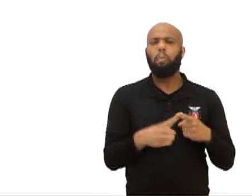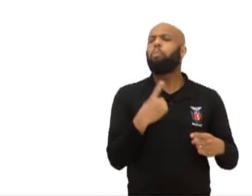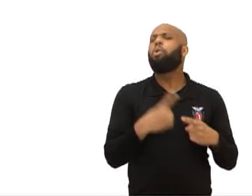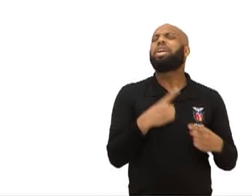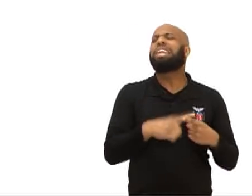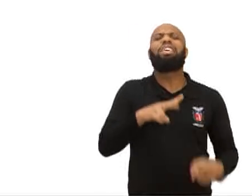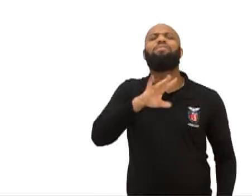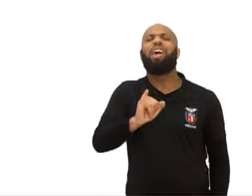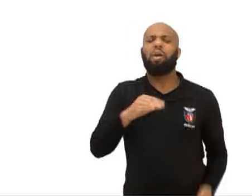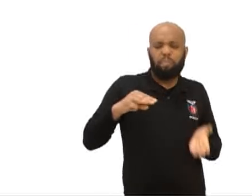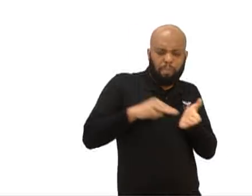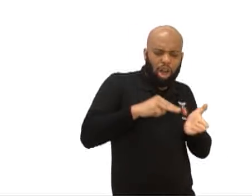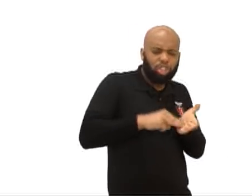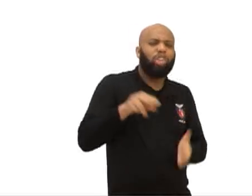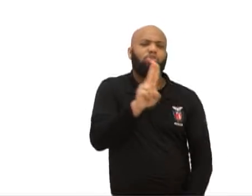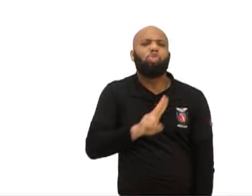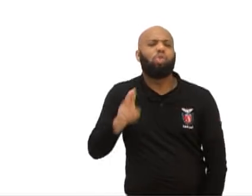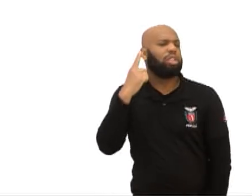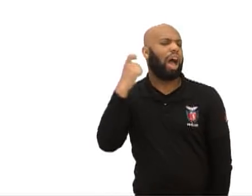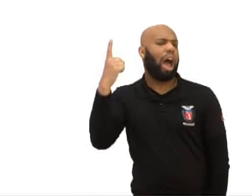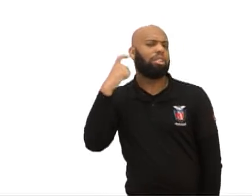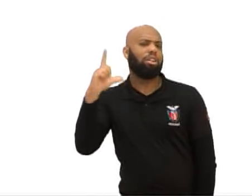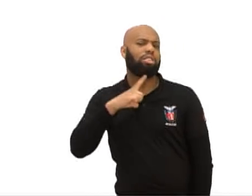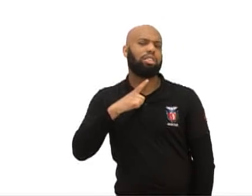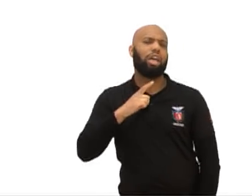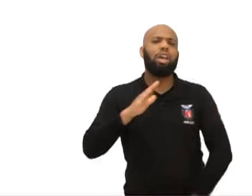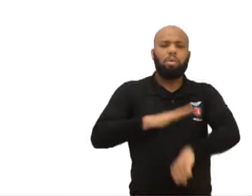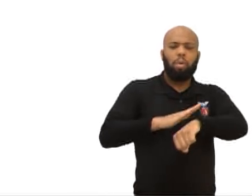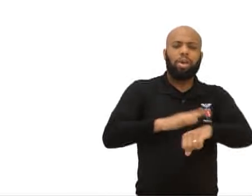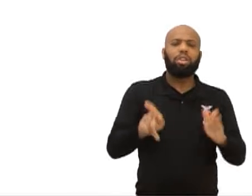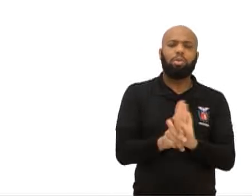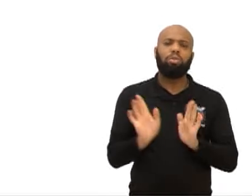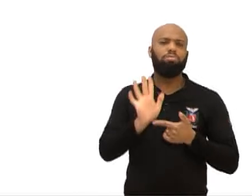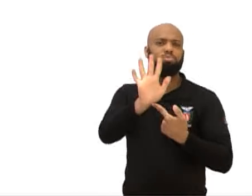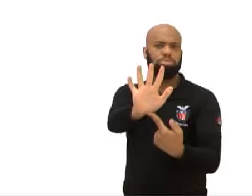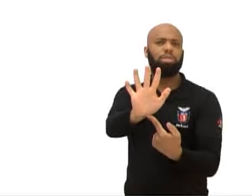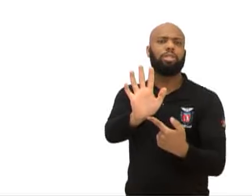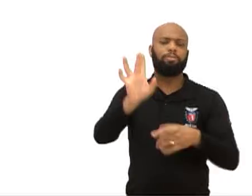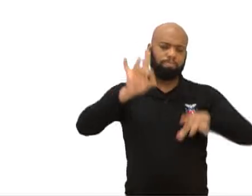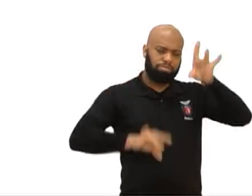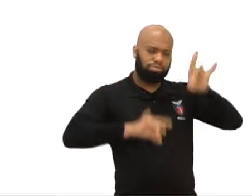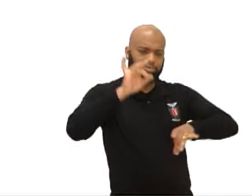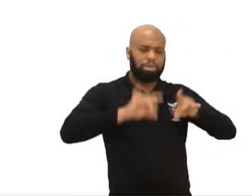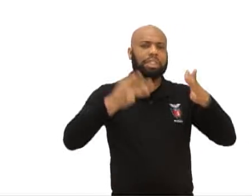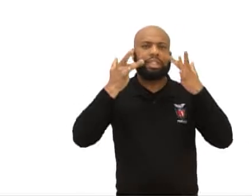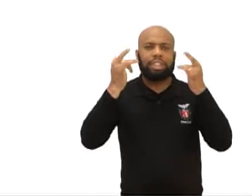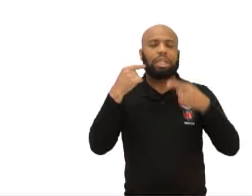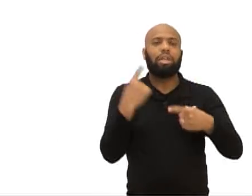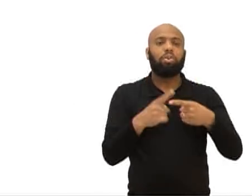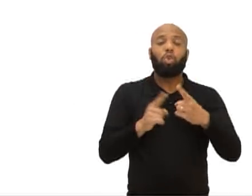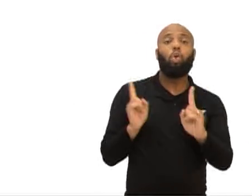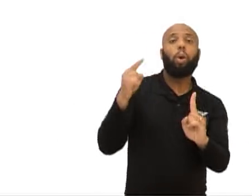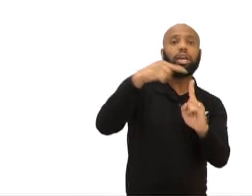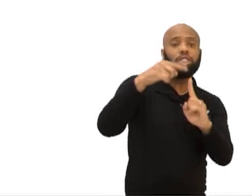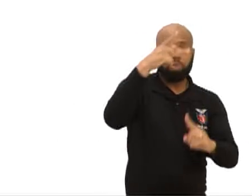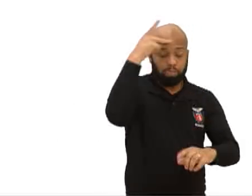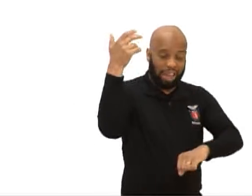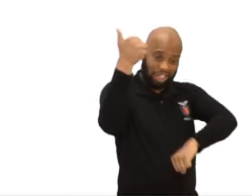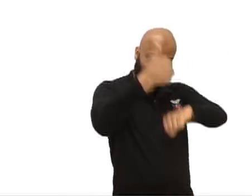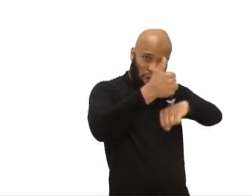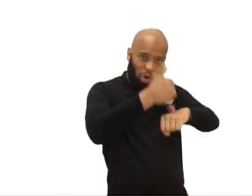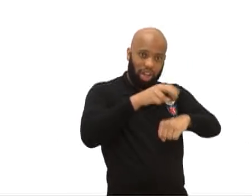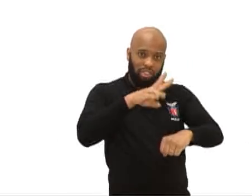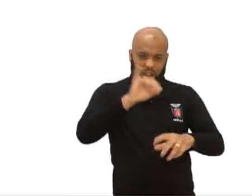do som, qual o motivo desse som ser usado na produção teatral. A intenção do diretor